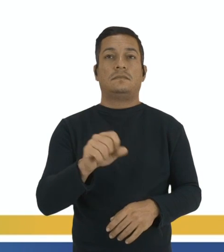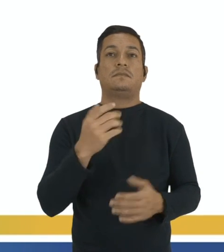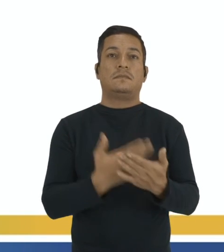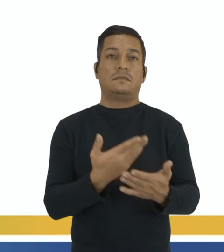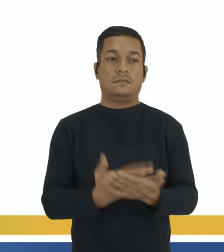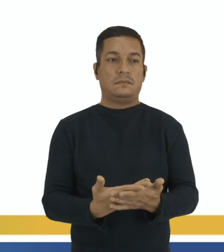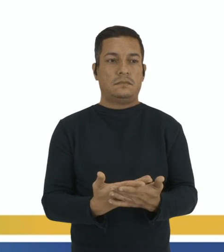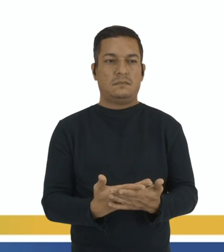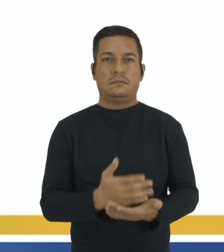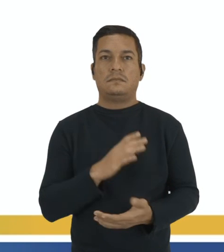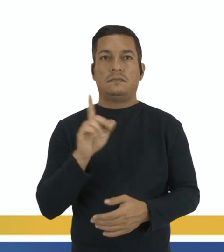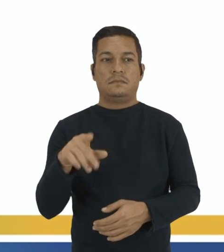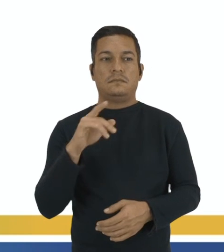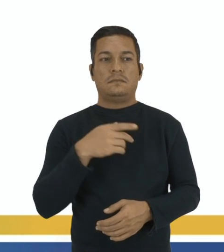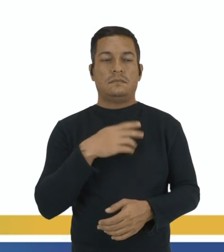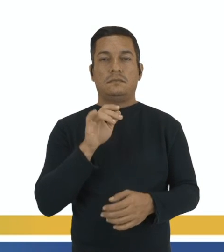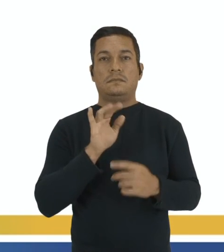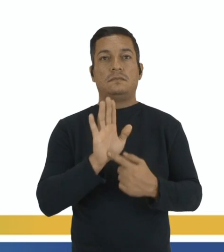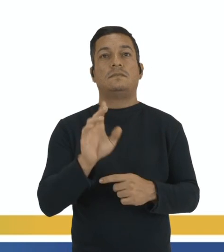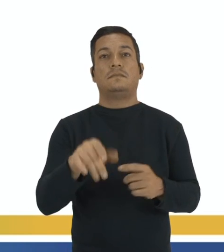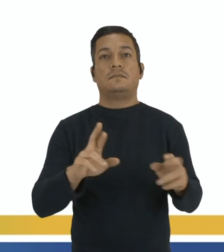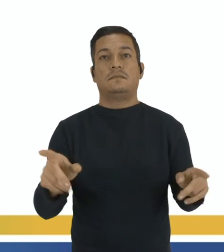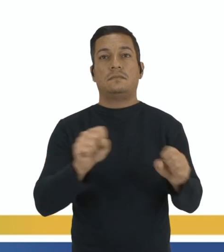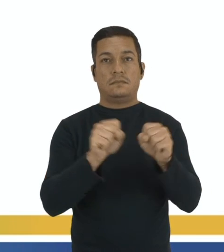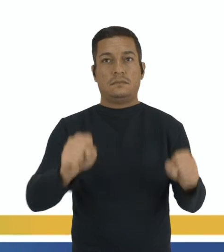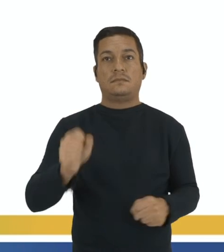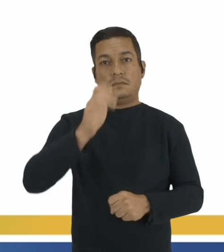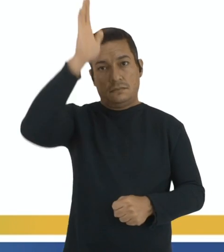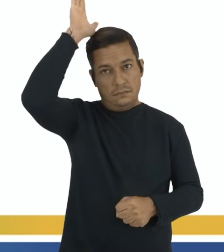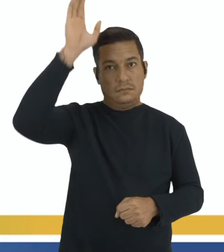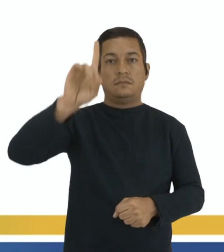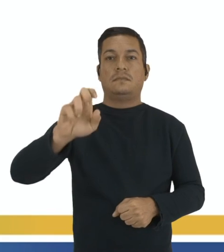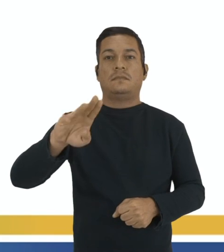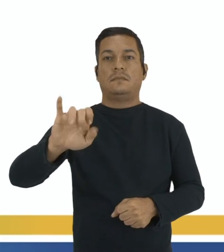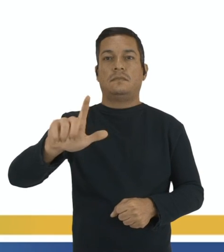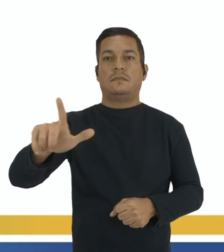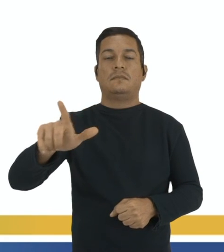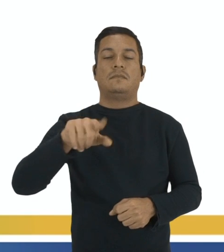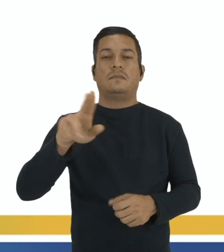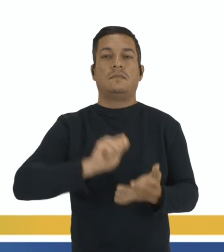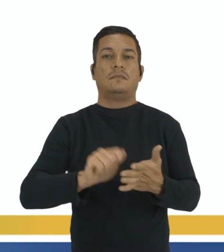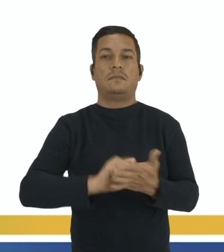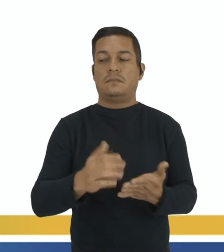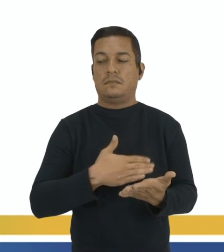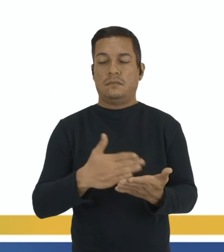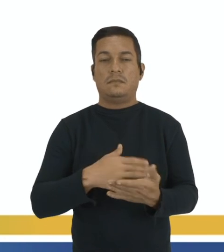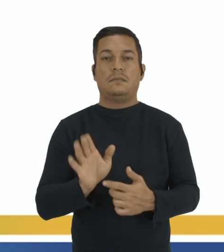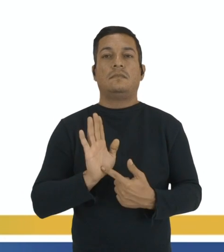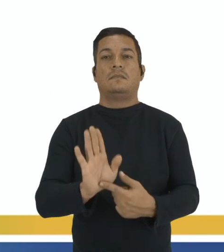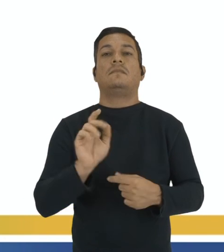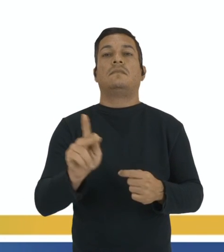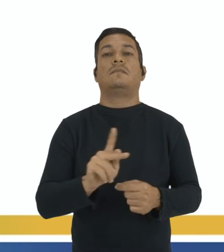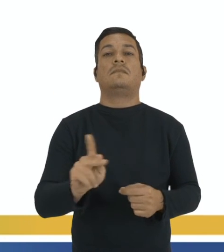numeração estudados. Cite uma diferença entre os sistemas romano e decimal. Então, você vai escrever no seu caderno e vai mostrar